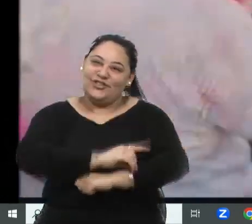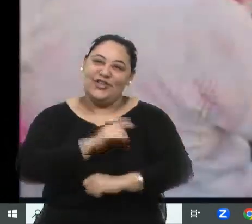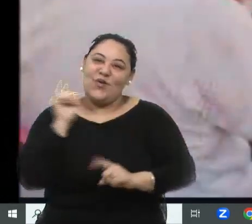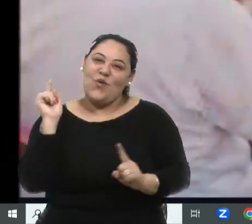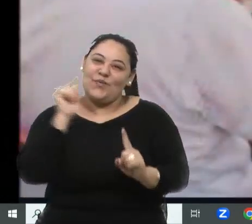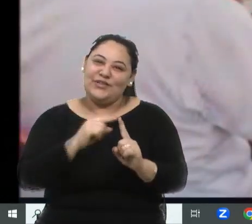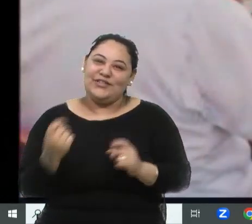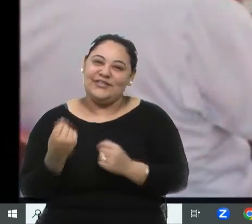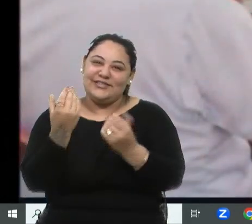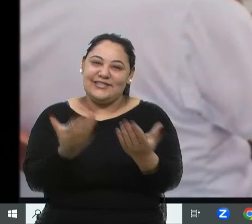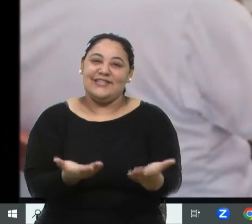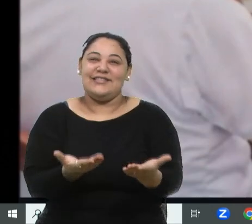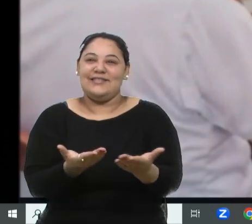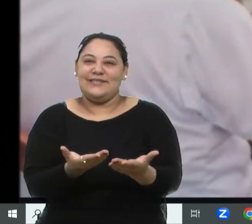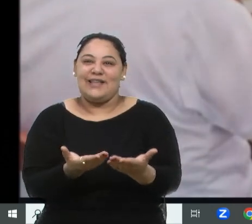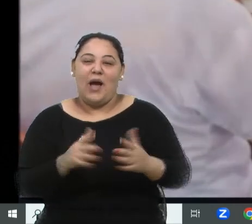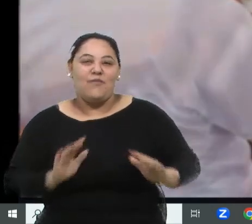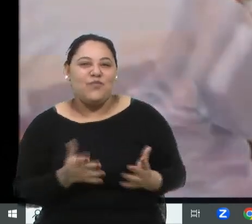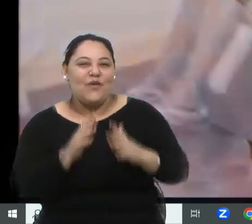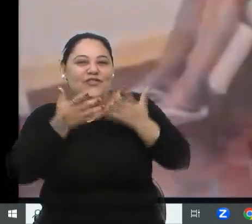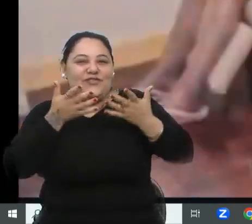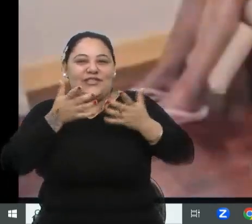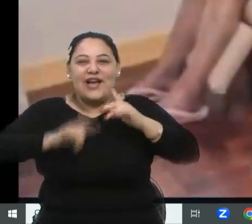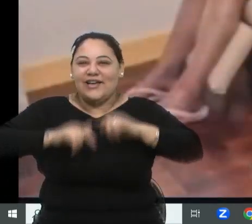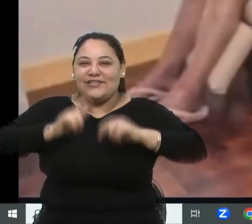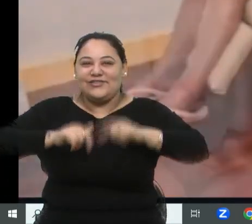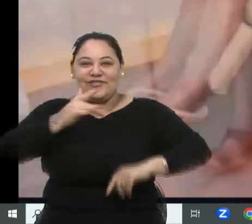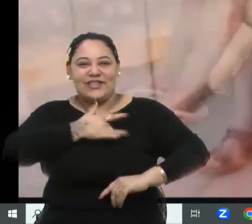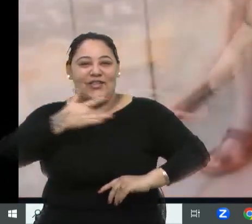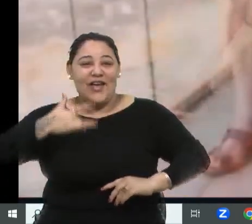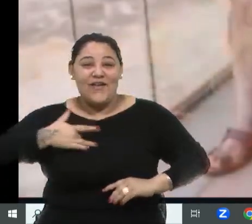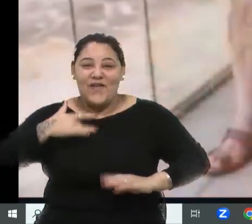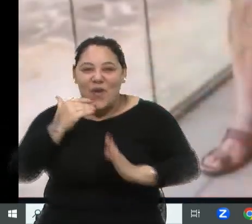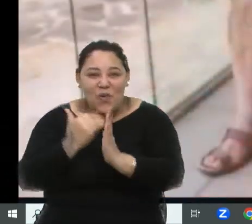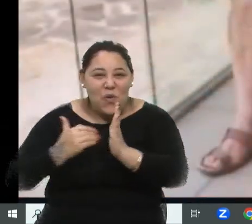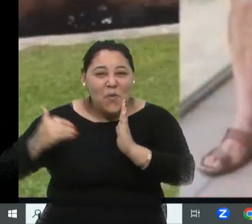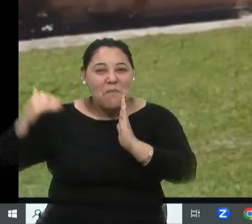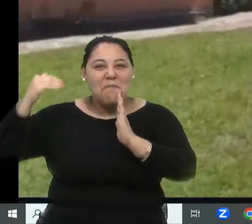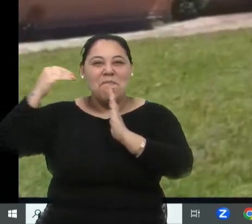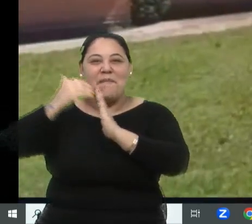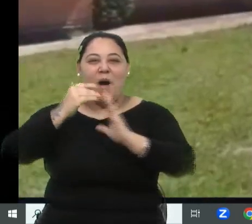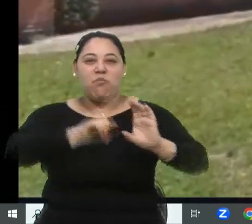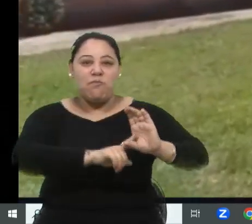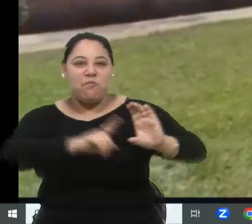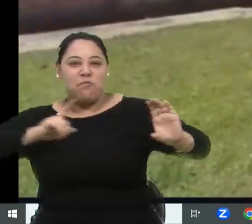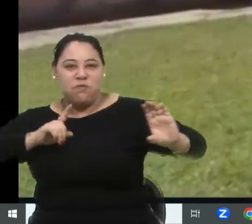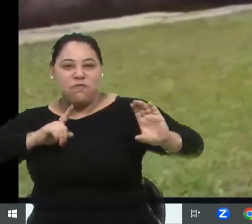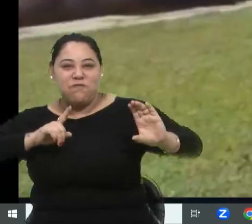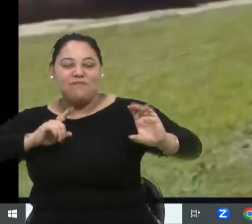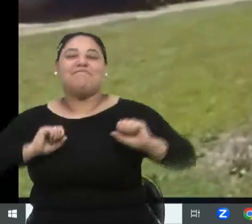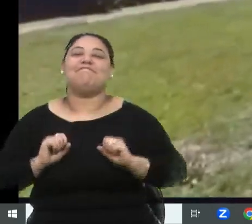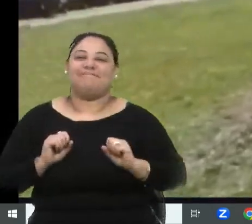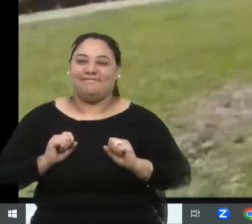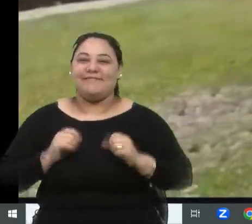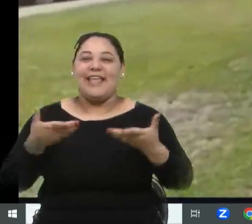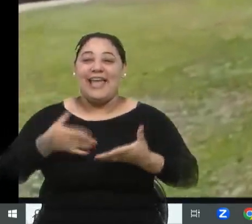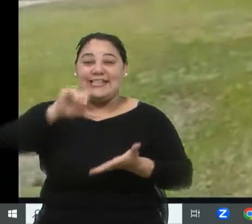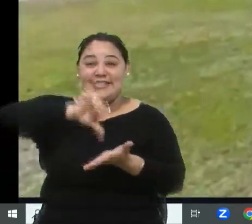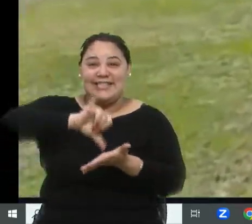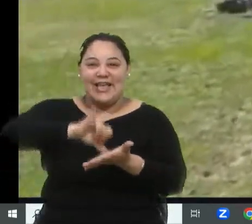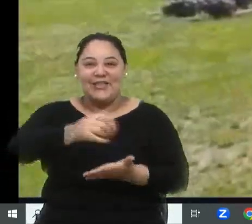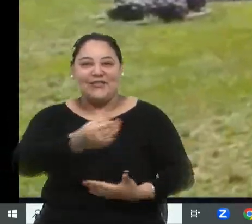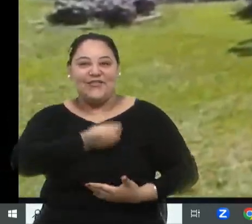um envelhecimento ativo, saudável e com o máximo de autonomia possível. O Centro Dia Convida